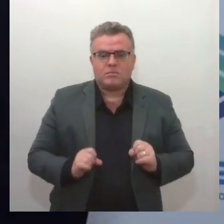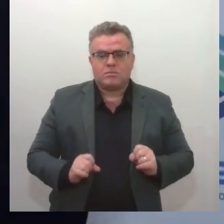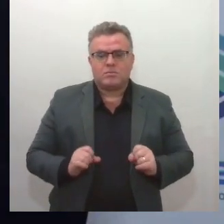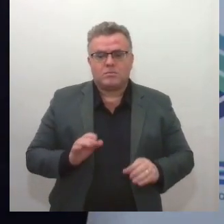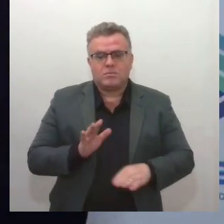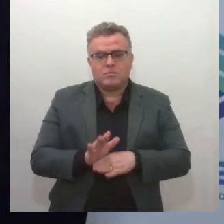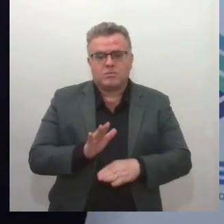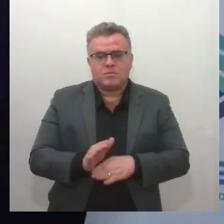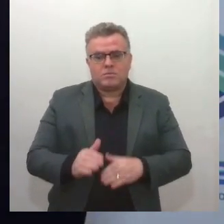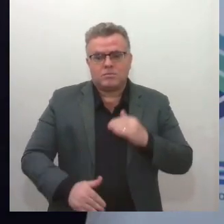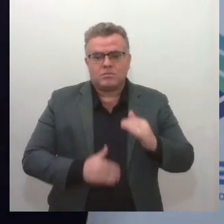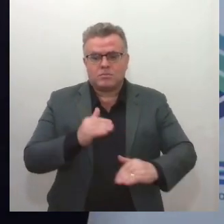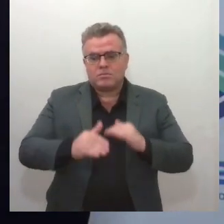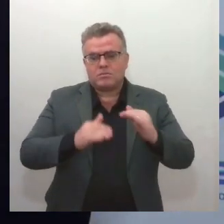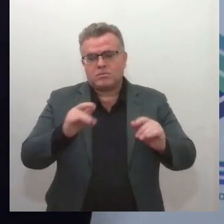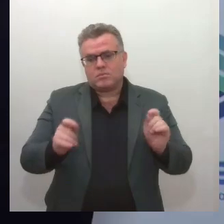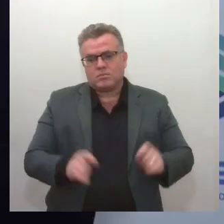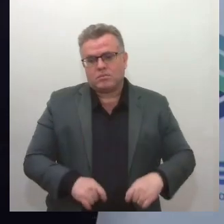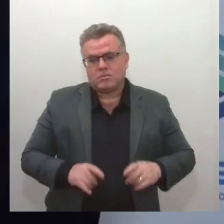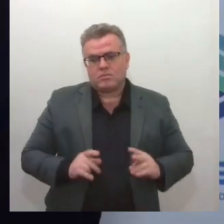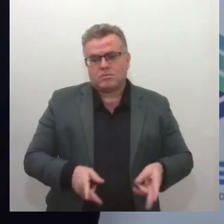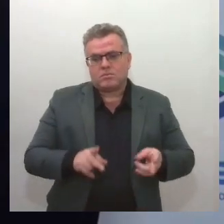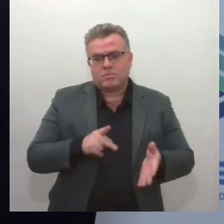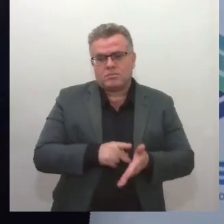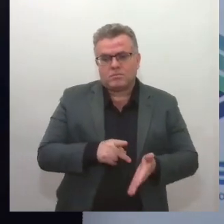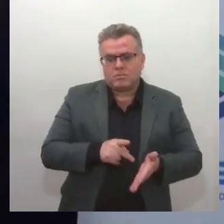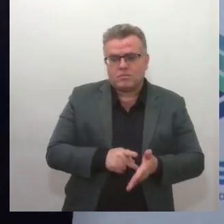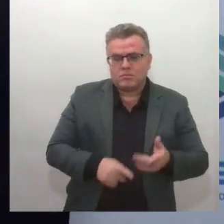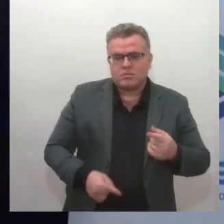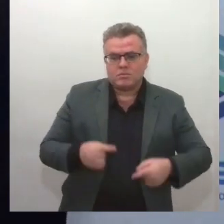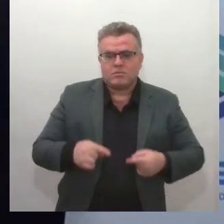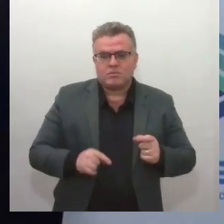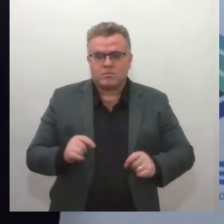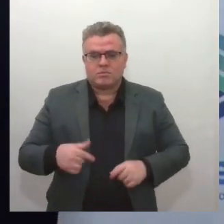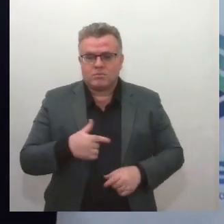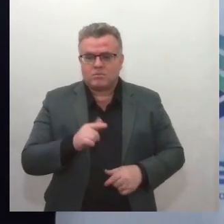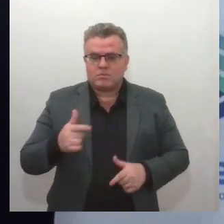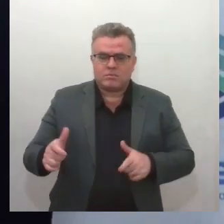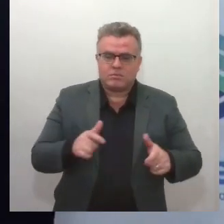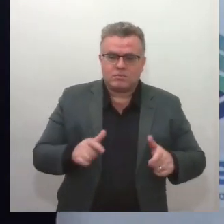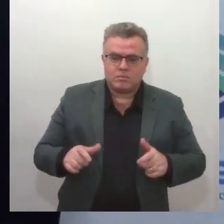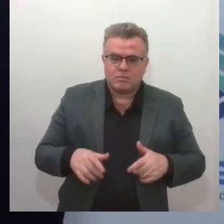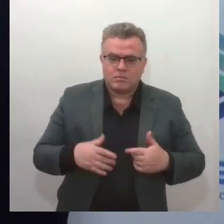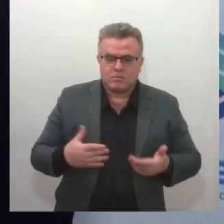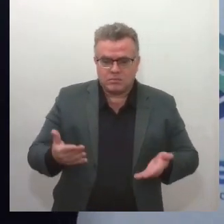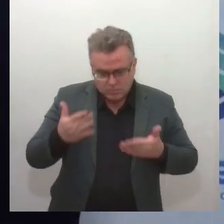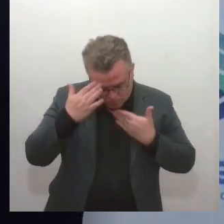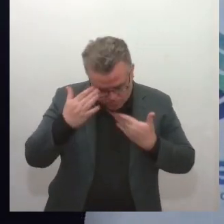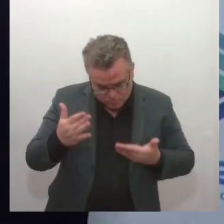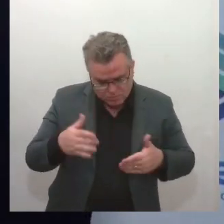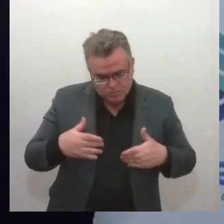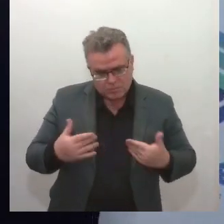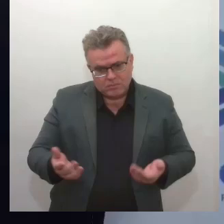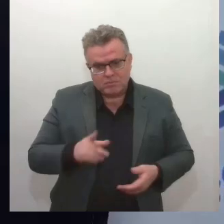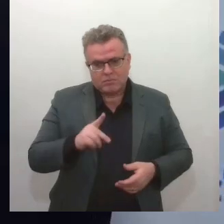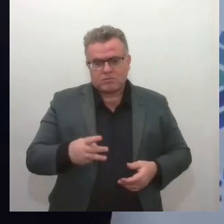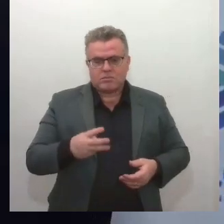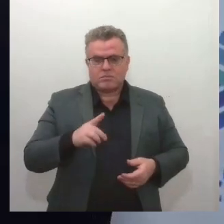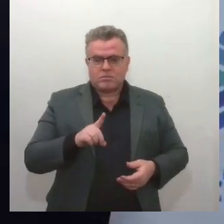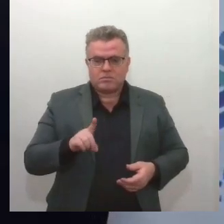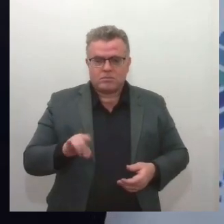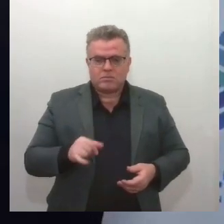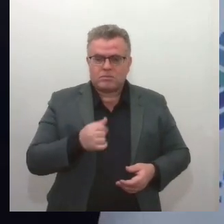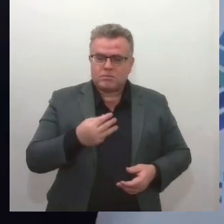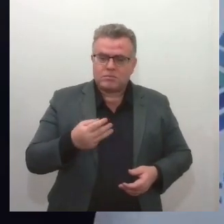se manter na política e em outros espaços da sociedade. Então, dia 30 de outubro, espero, né, que os